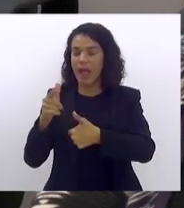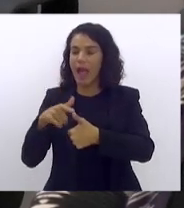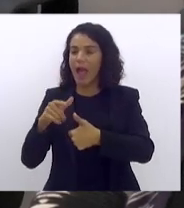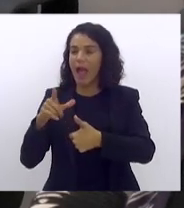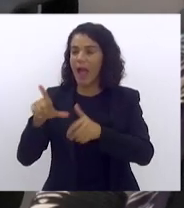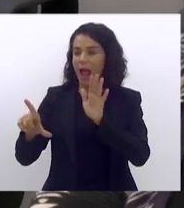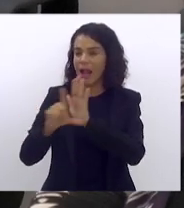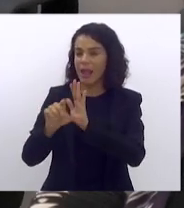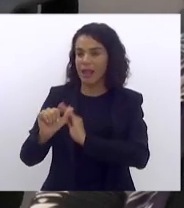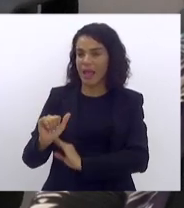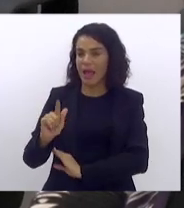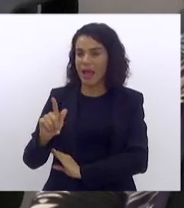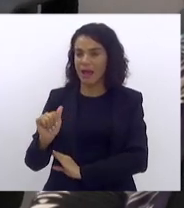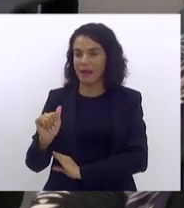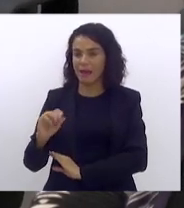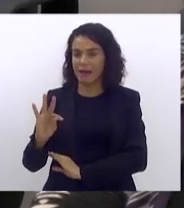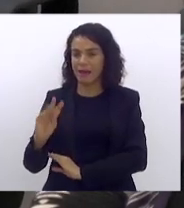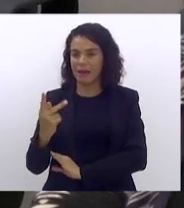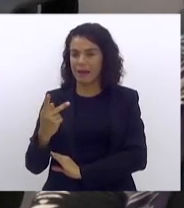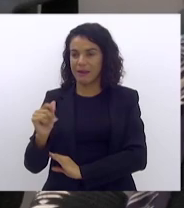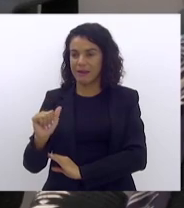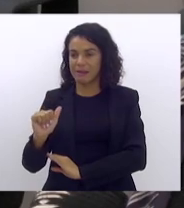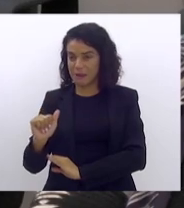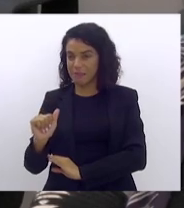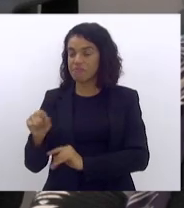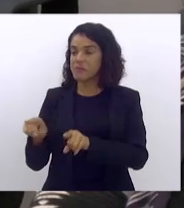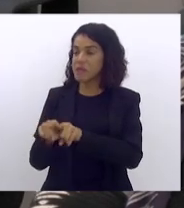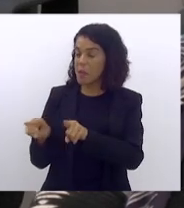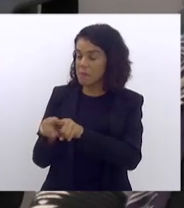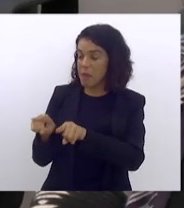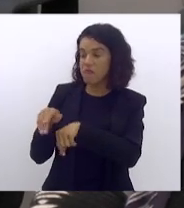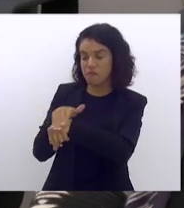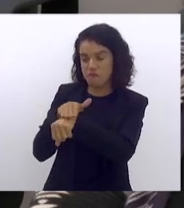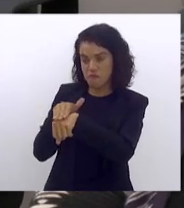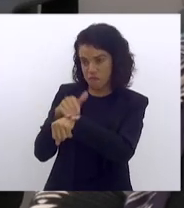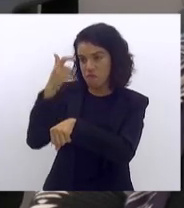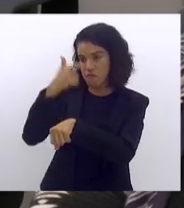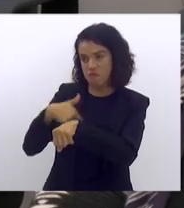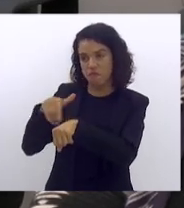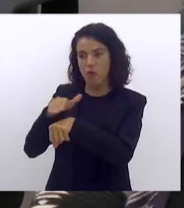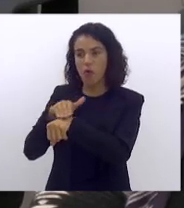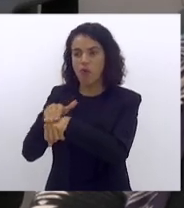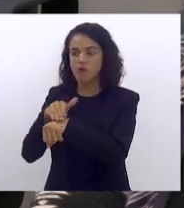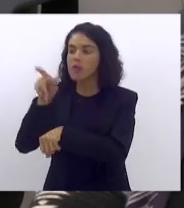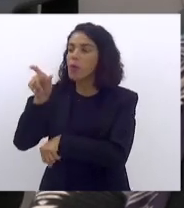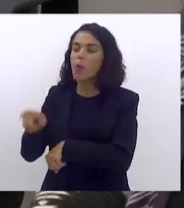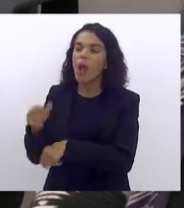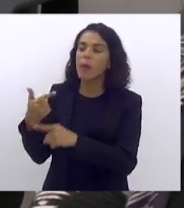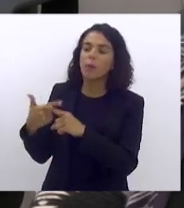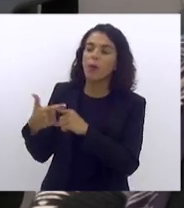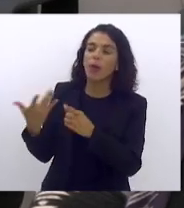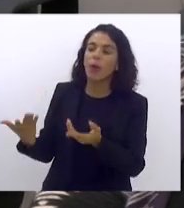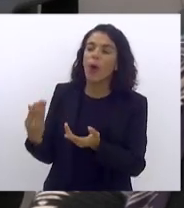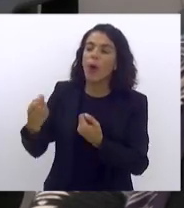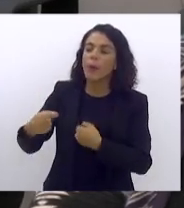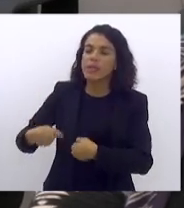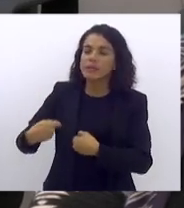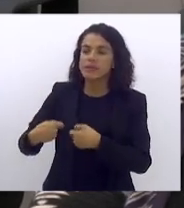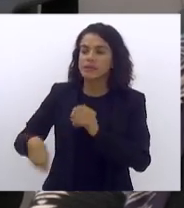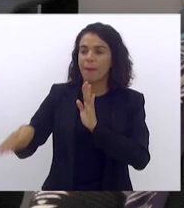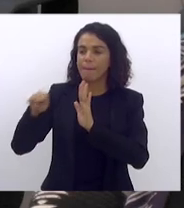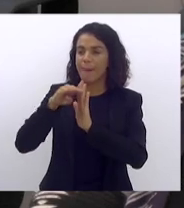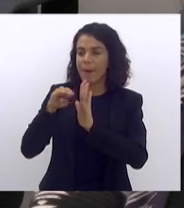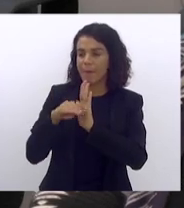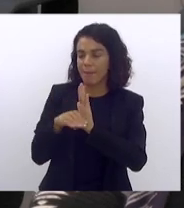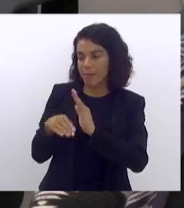Ágata. Vou conversar com ela para ver por que ela tem essa percepção, né, e ver quais projetos ela acha importante pautar para encaminhar